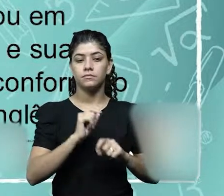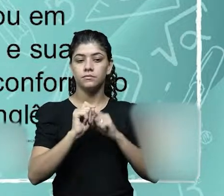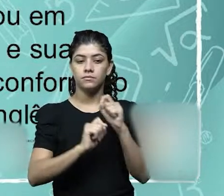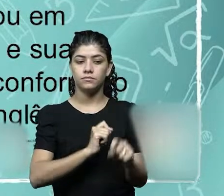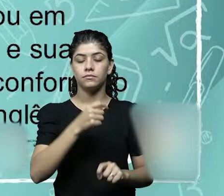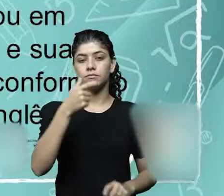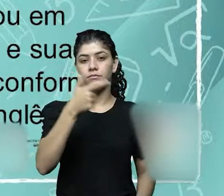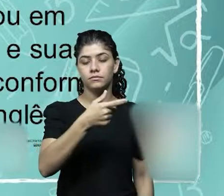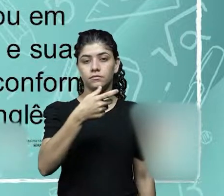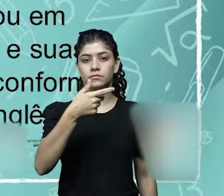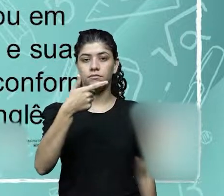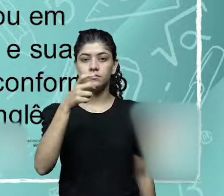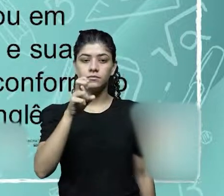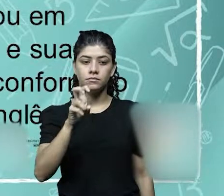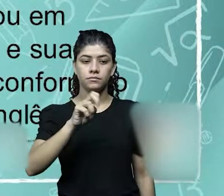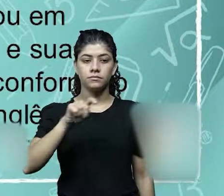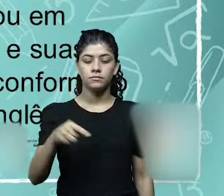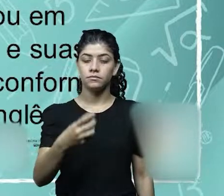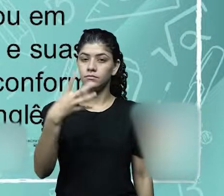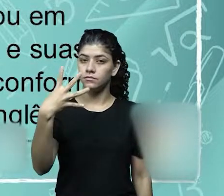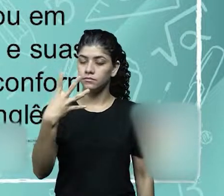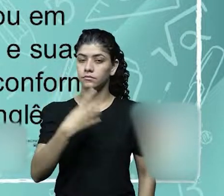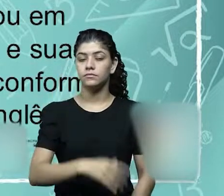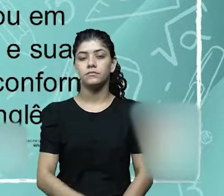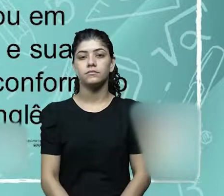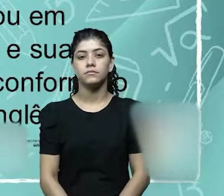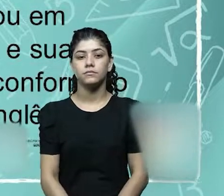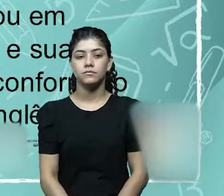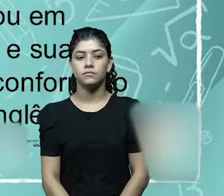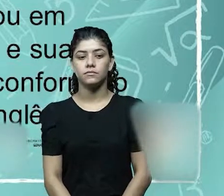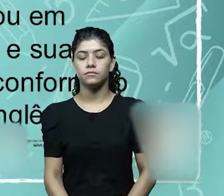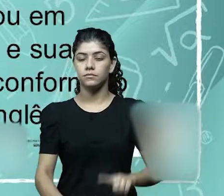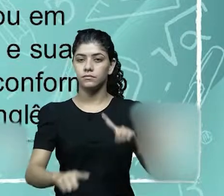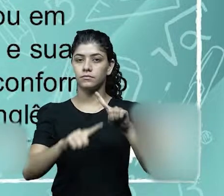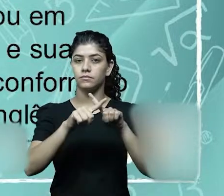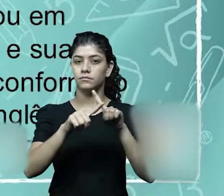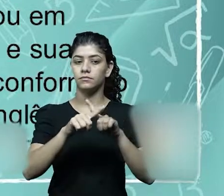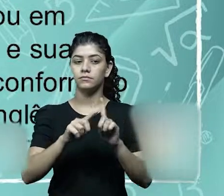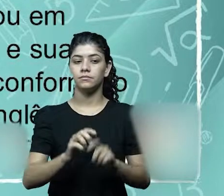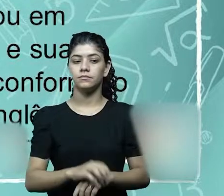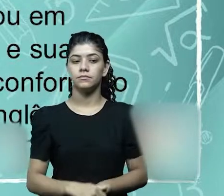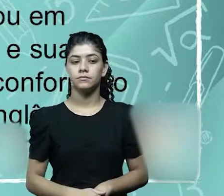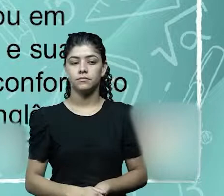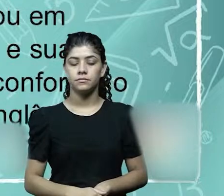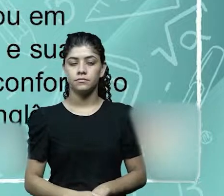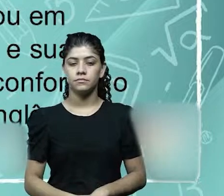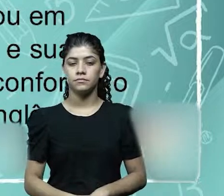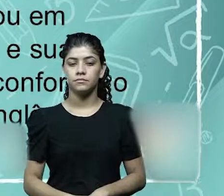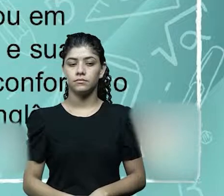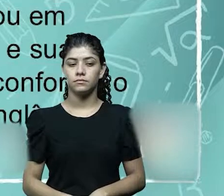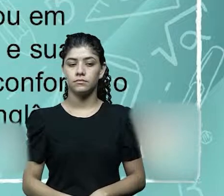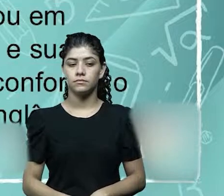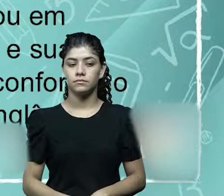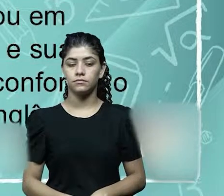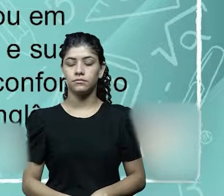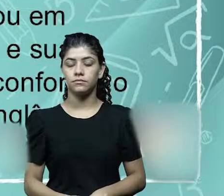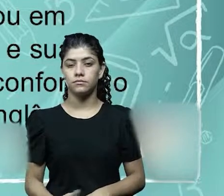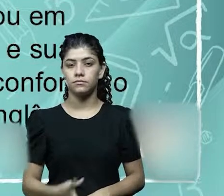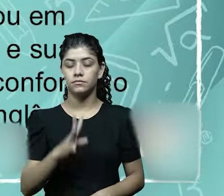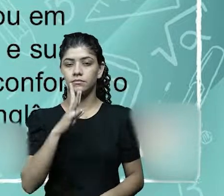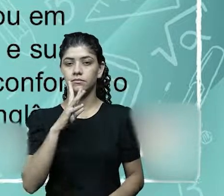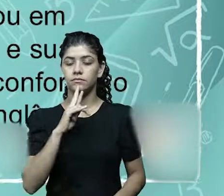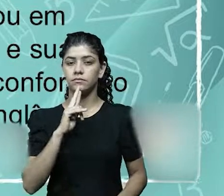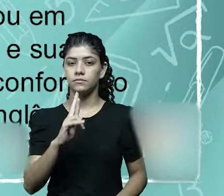5 polegadas você multiplica pela unidade da polegada em milímetros, ou seja, 25,4. E o resultado você pode